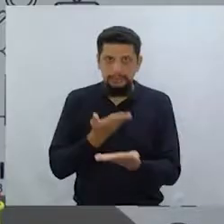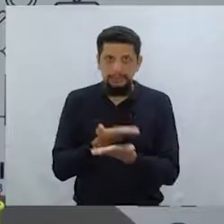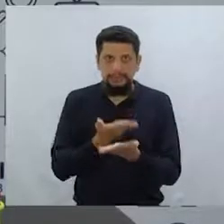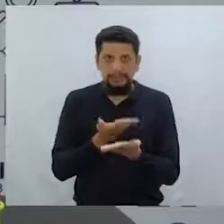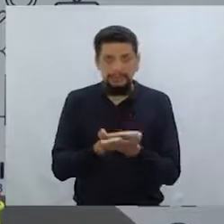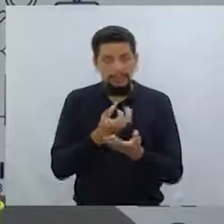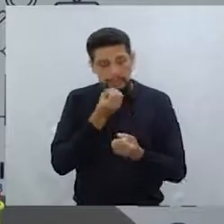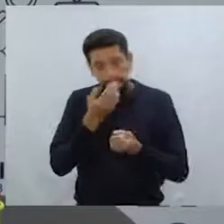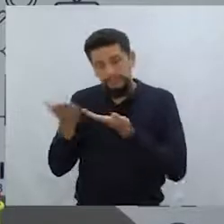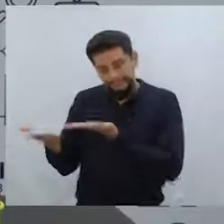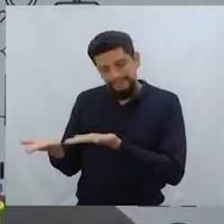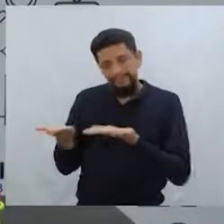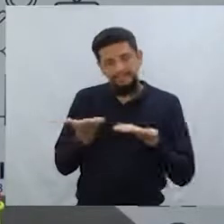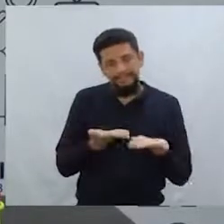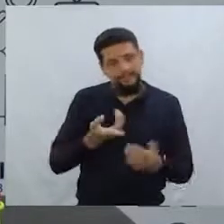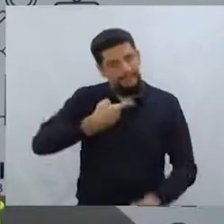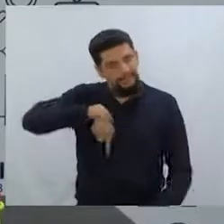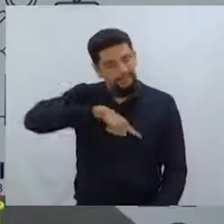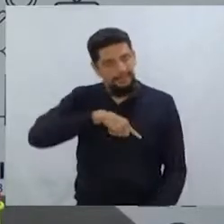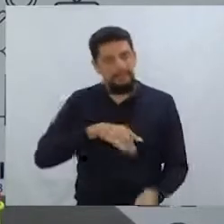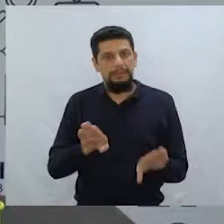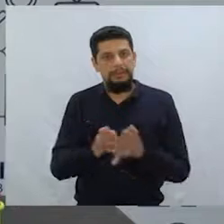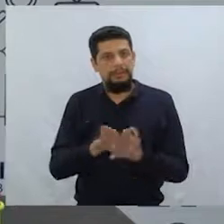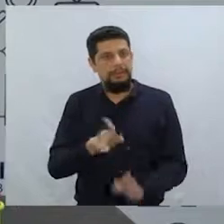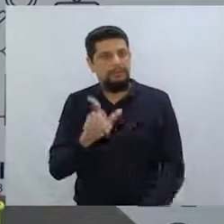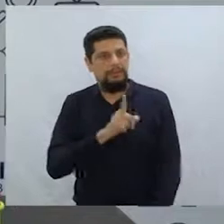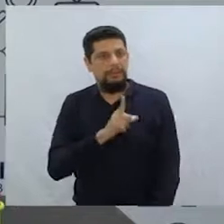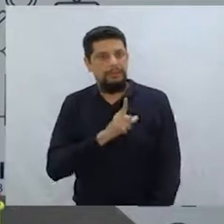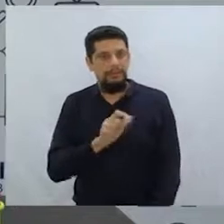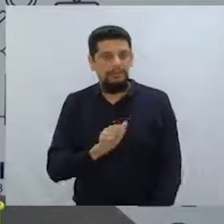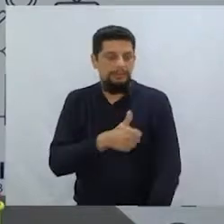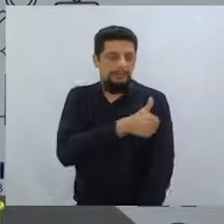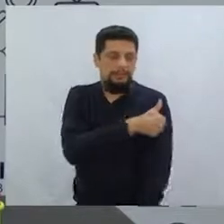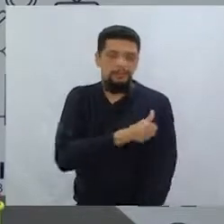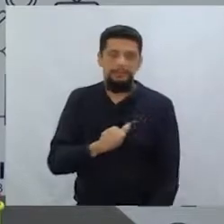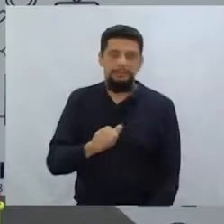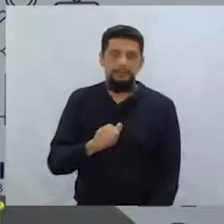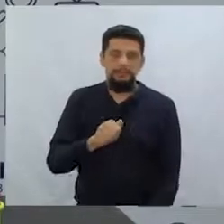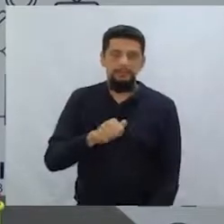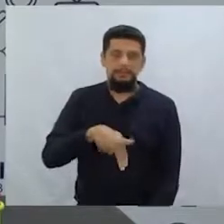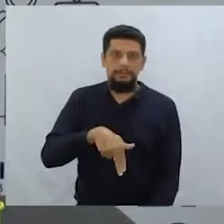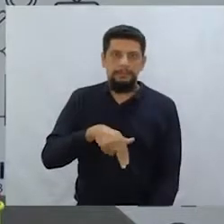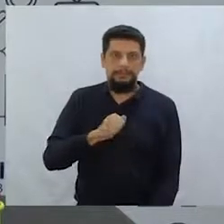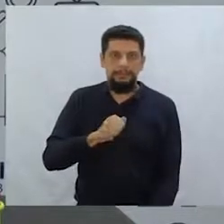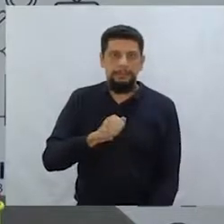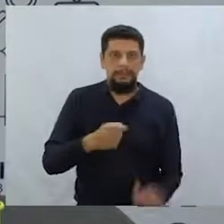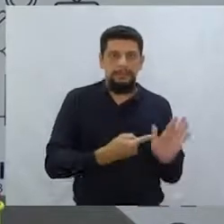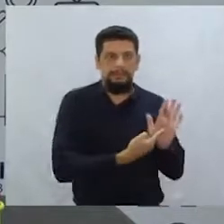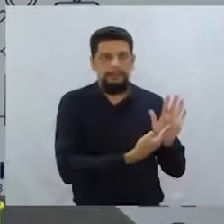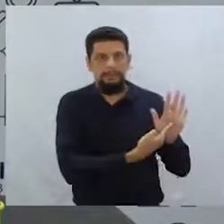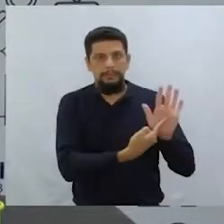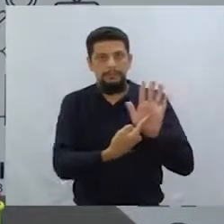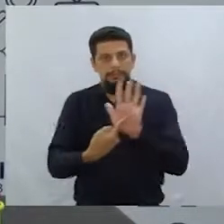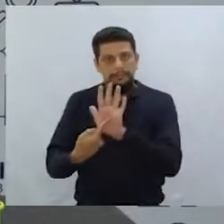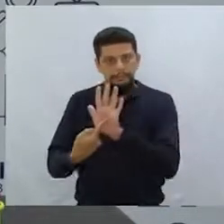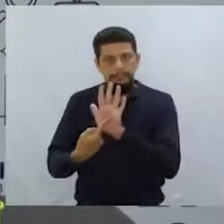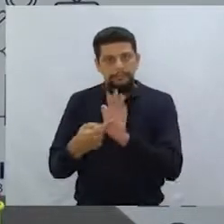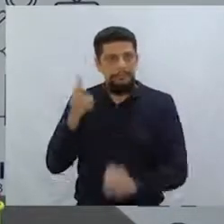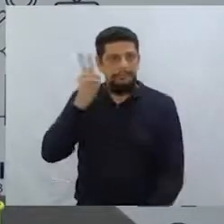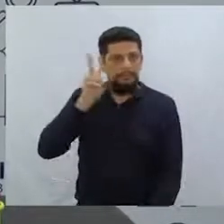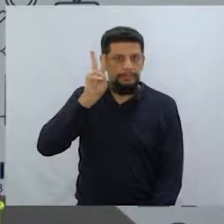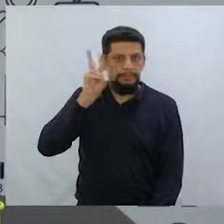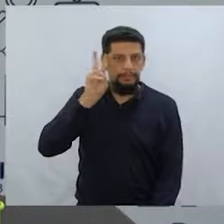aula. Sejam também bem-vindos. Nós também temos a Ana que está aí nos trazendo aquela